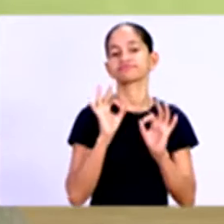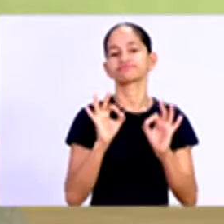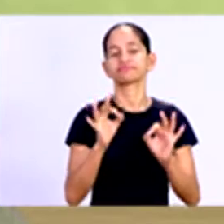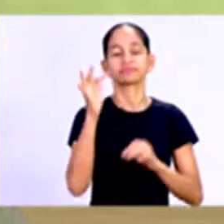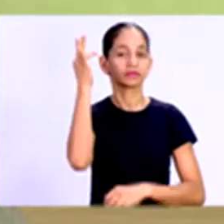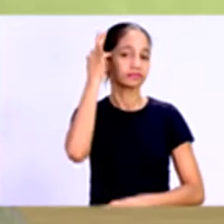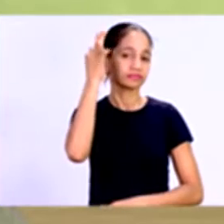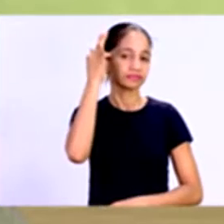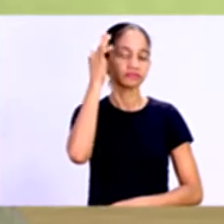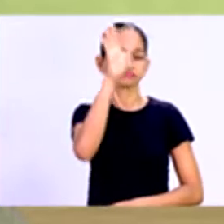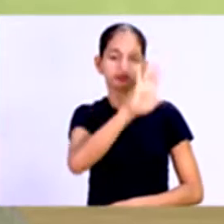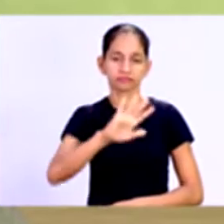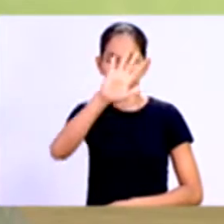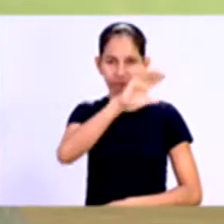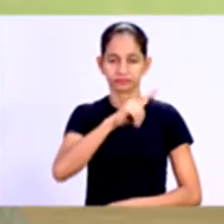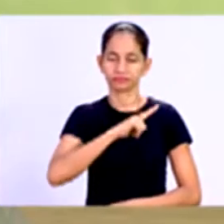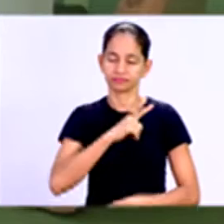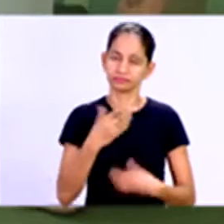filosofia ocidental.